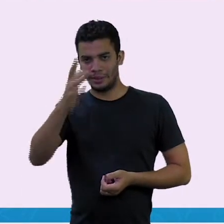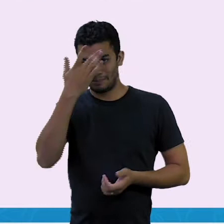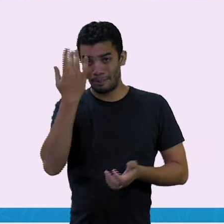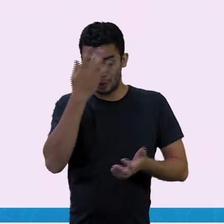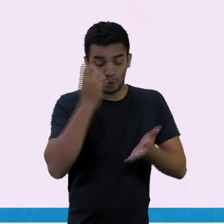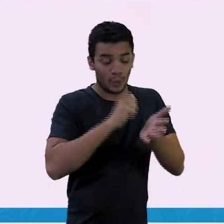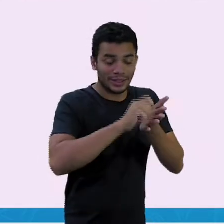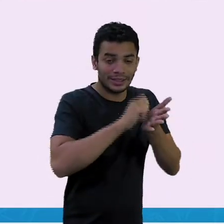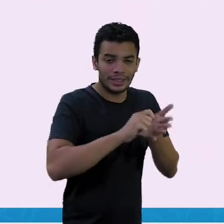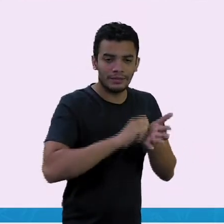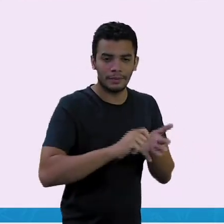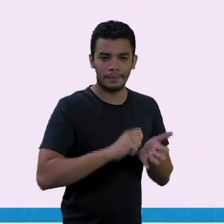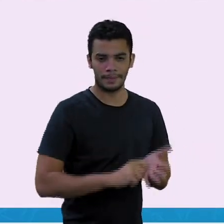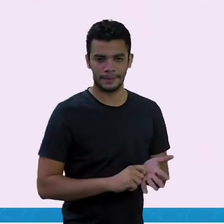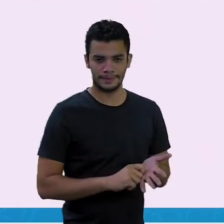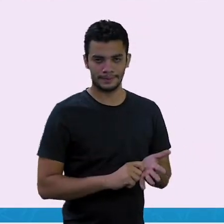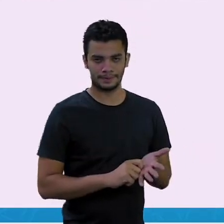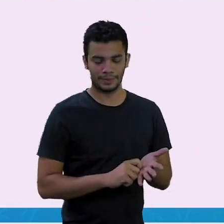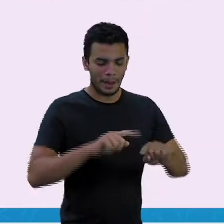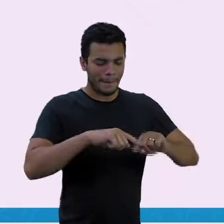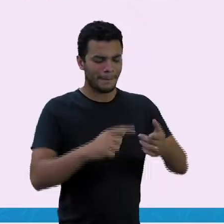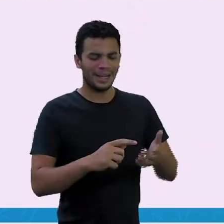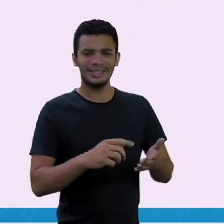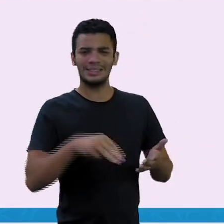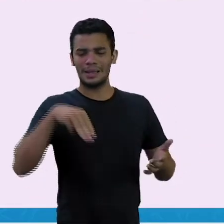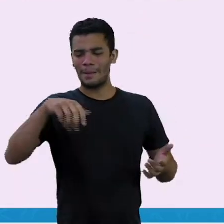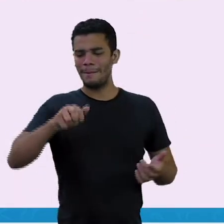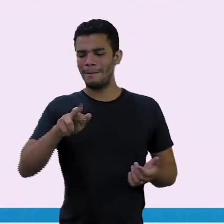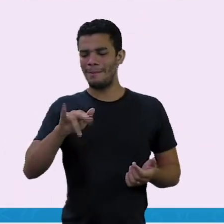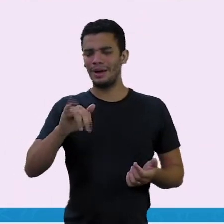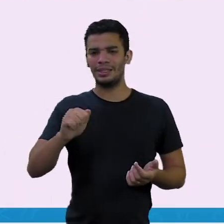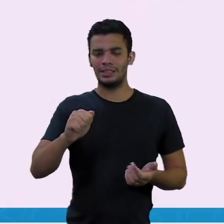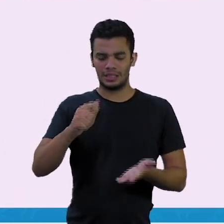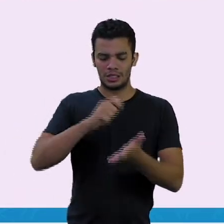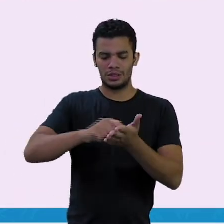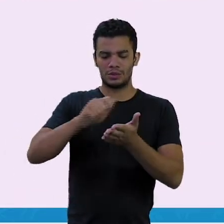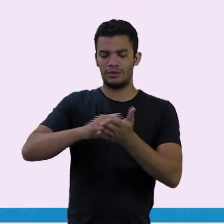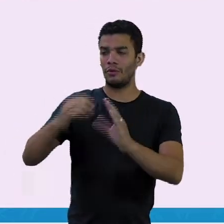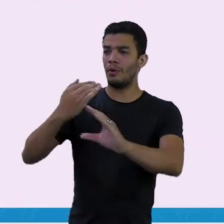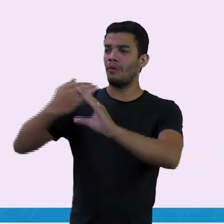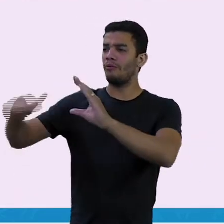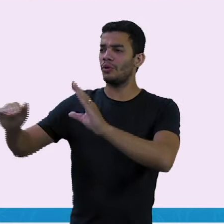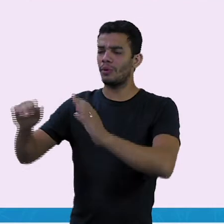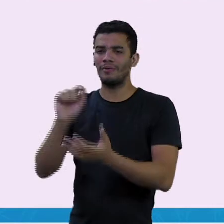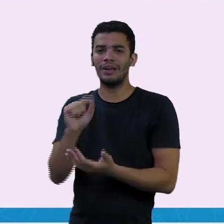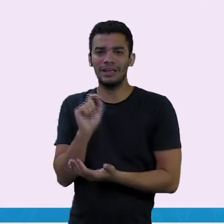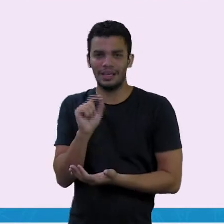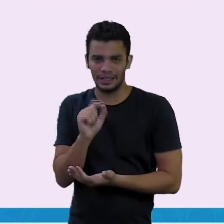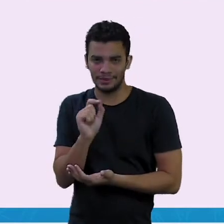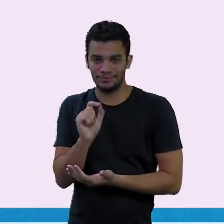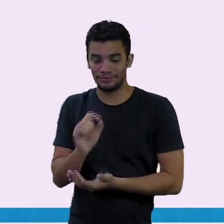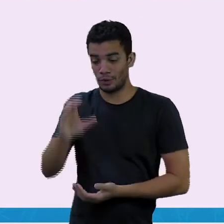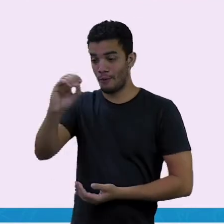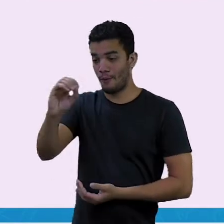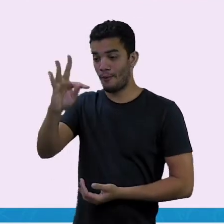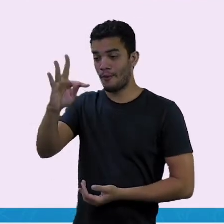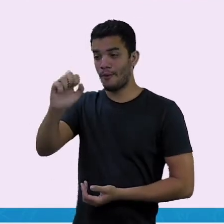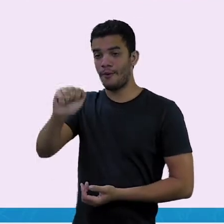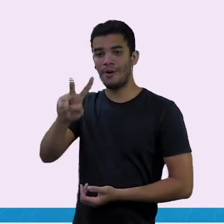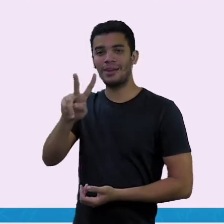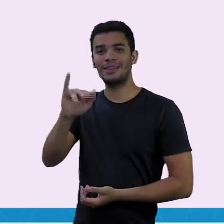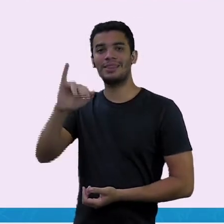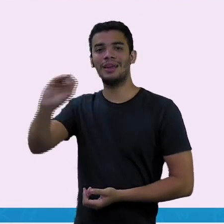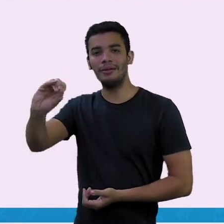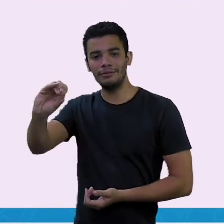escrito? Esse bilhete foi escrito para Otávio. O Otávio aqui é o destinatário